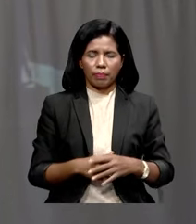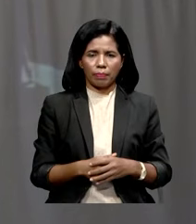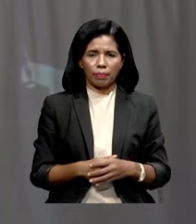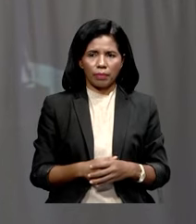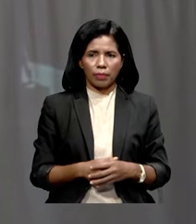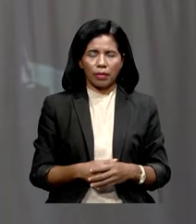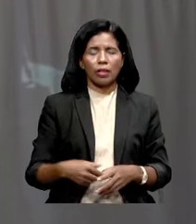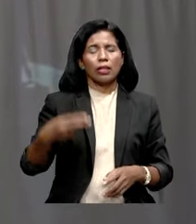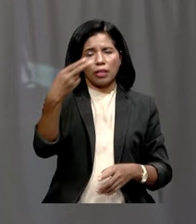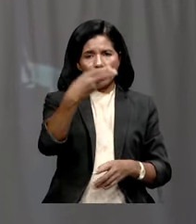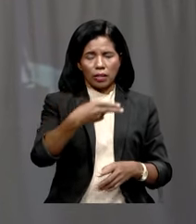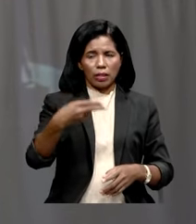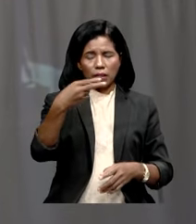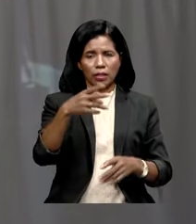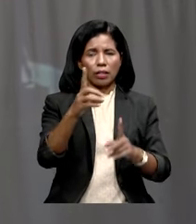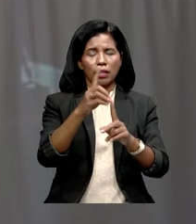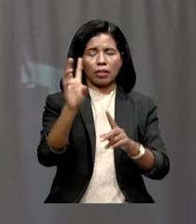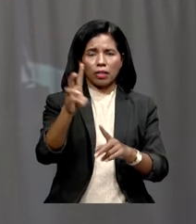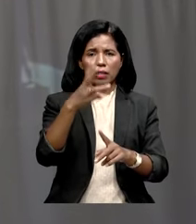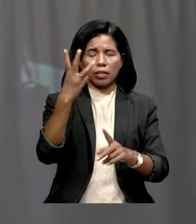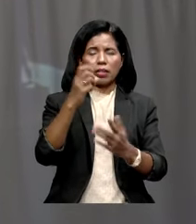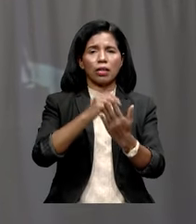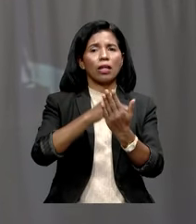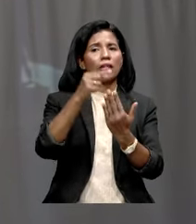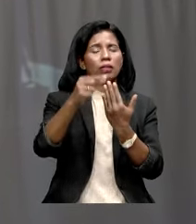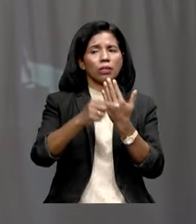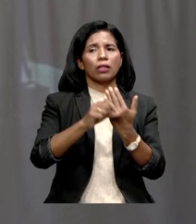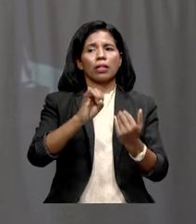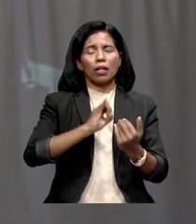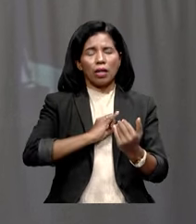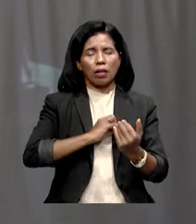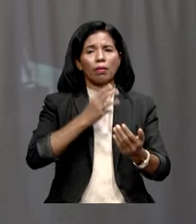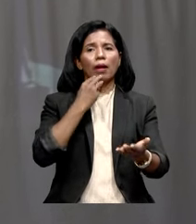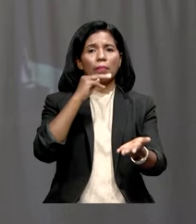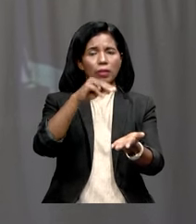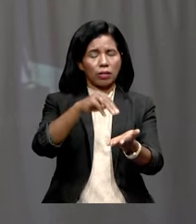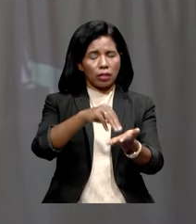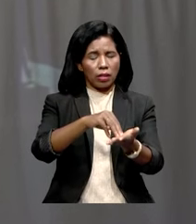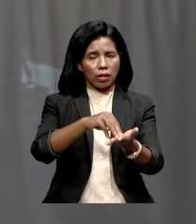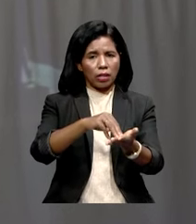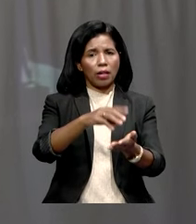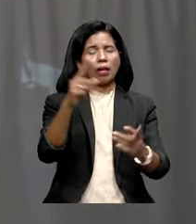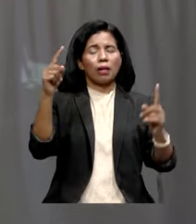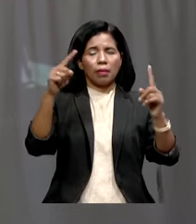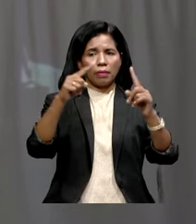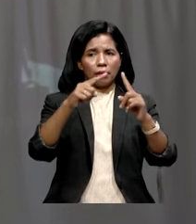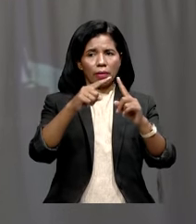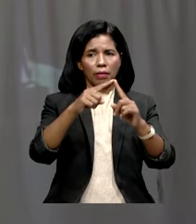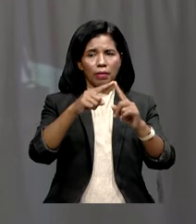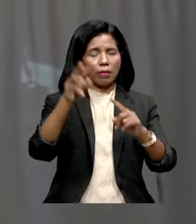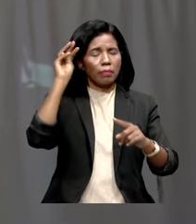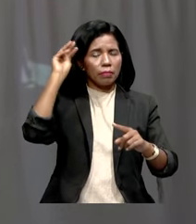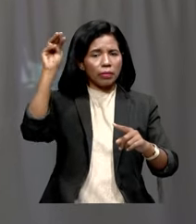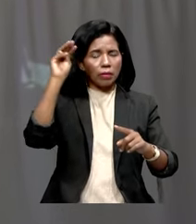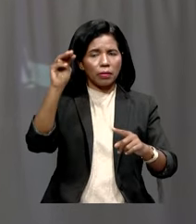Ia quinta-feira, dia 16 de agosto, hau mensagem ba excelência senhor ministro da